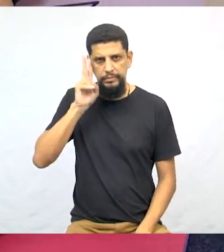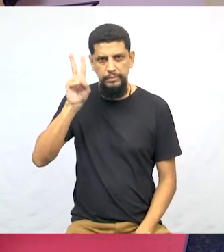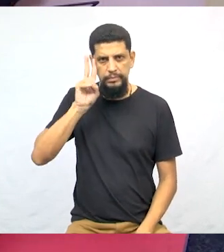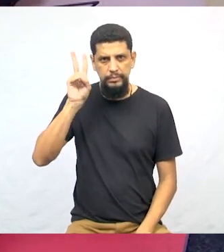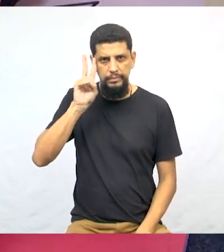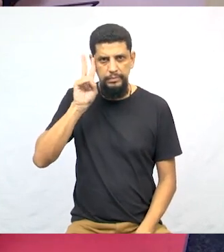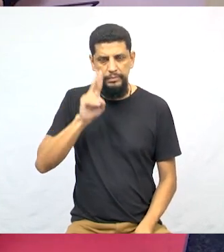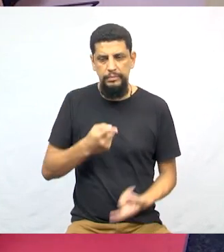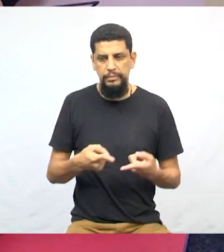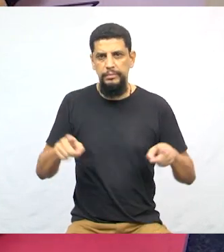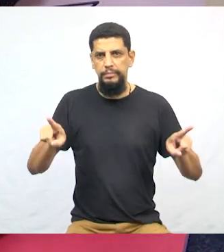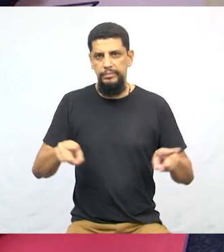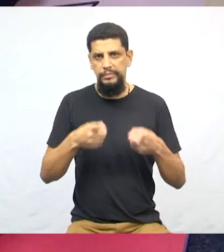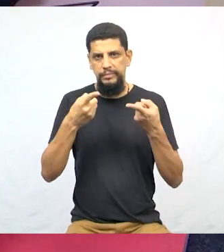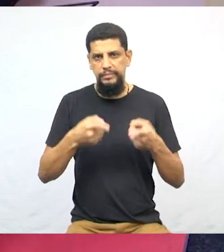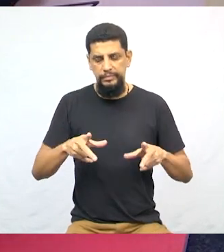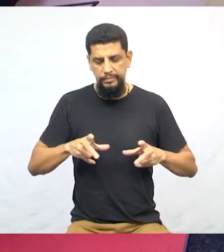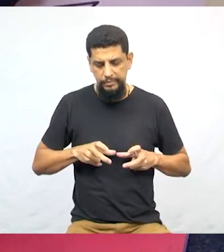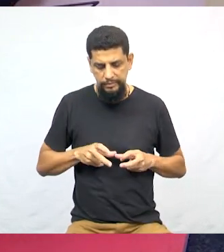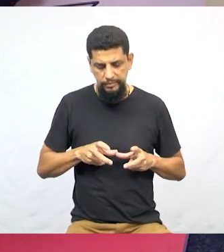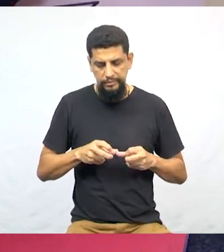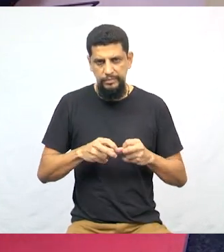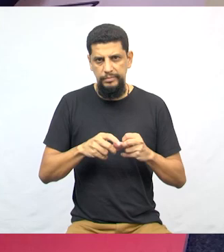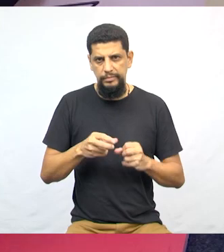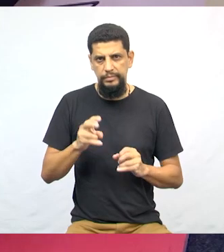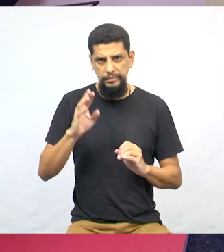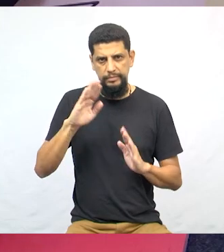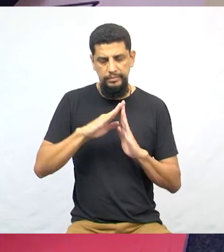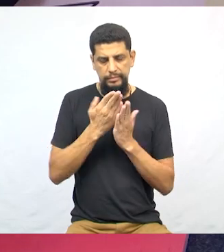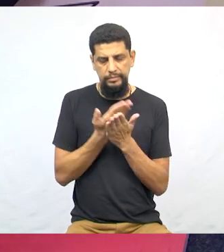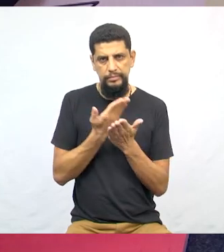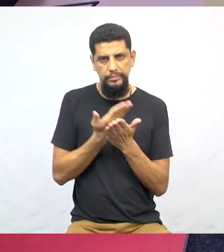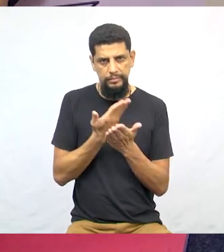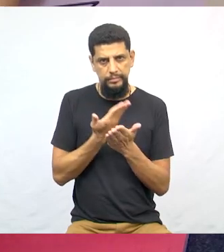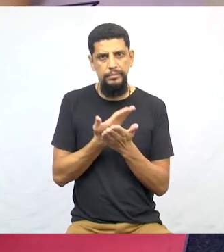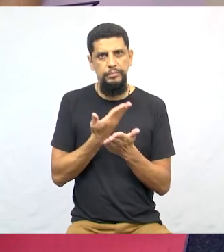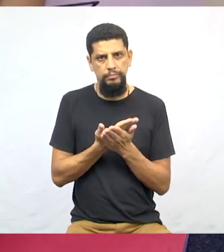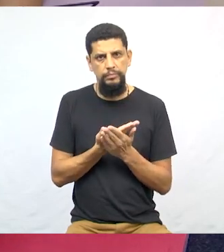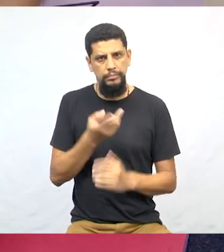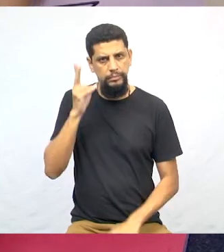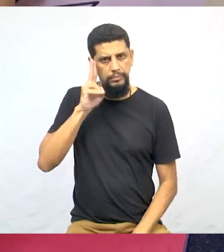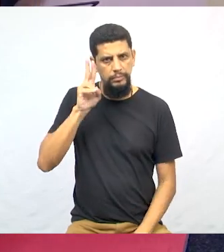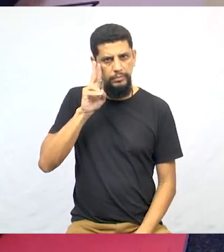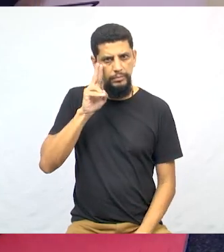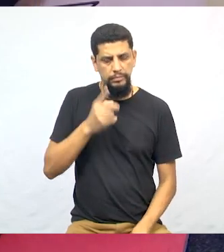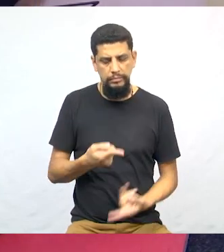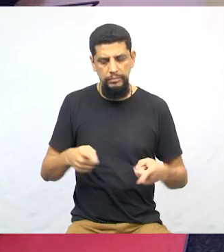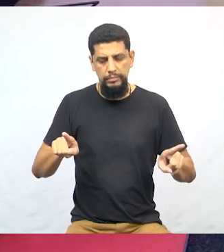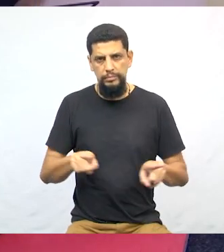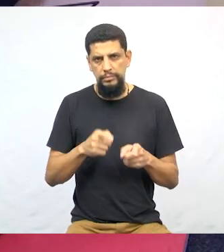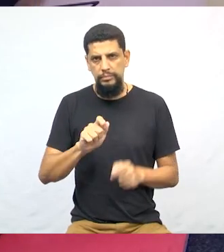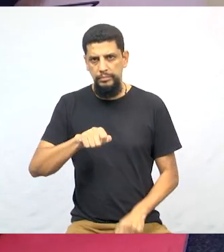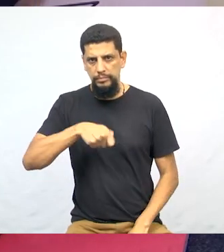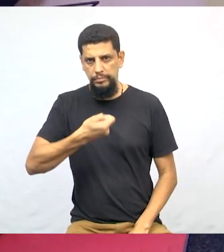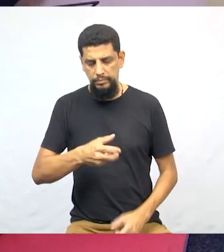se lembram? Vocês já cantaram lá na escola, no CMEI?